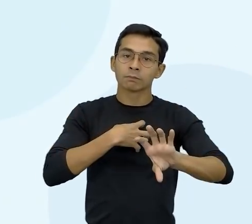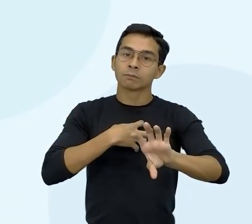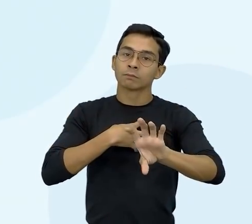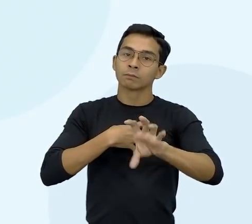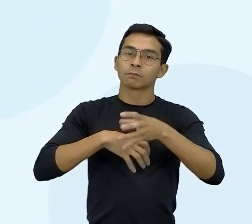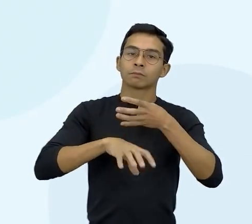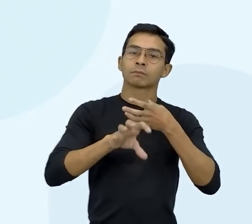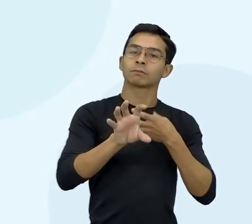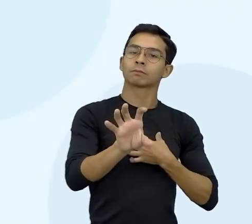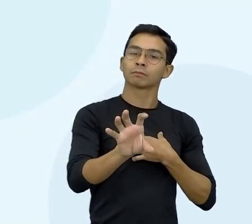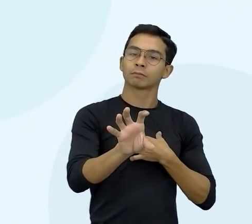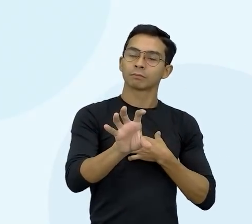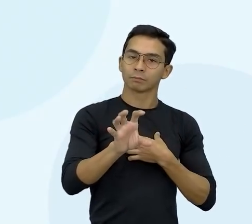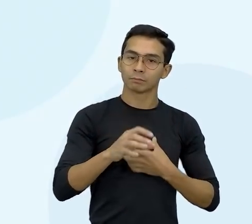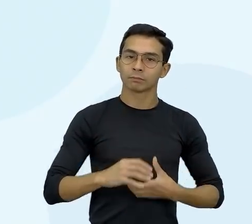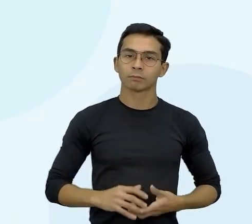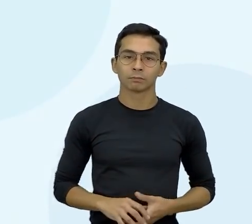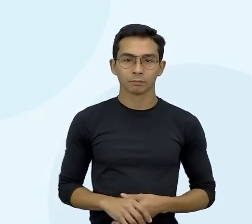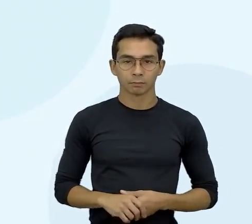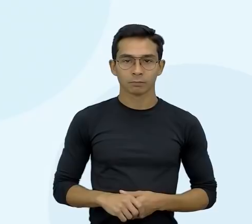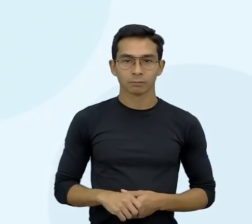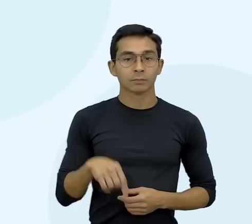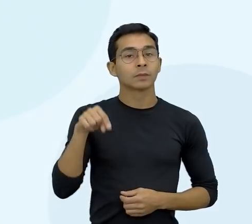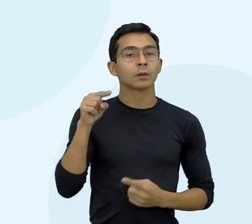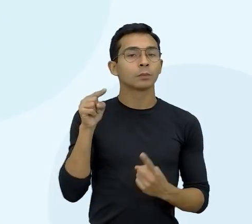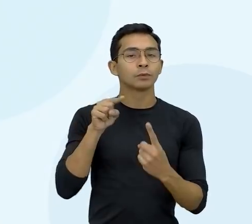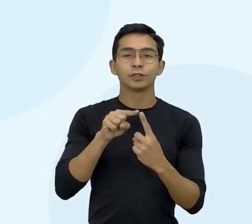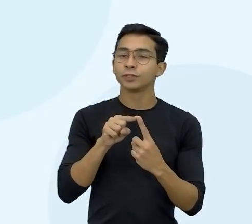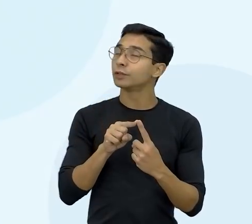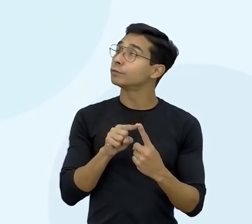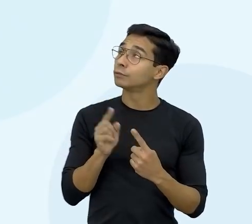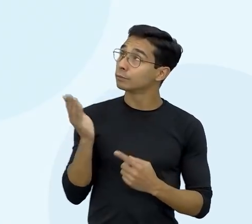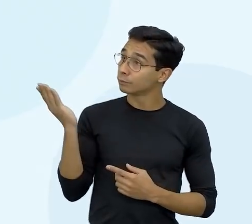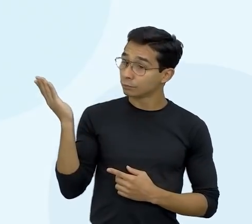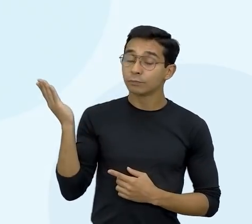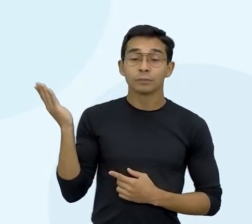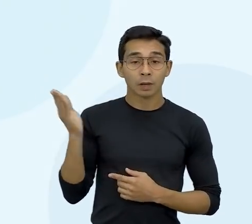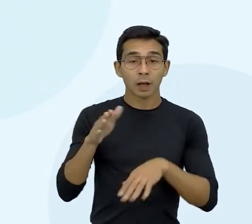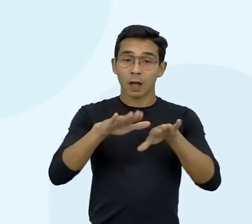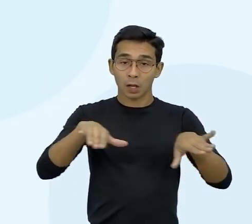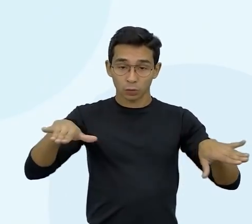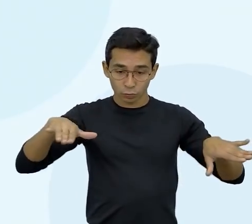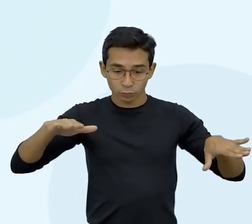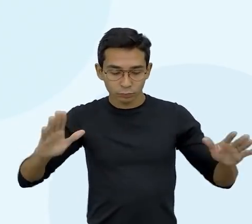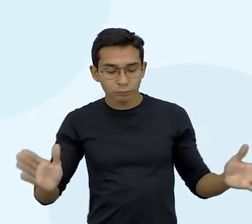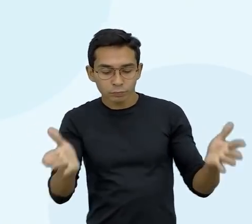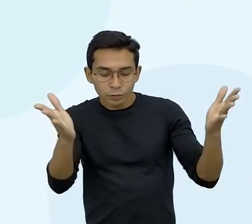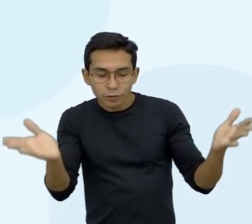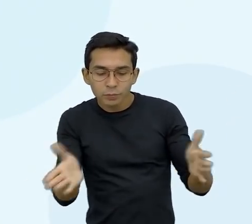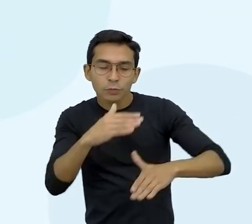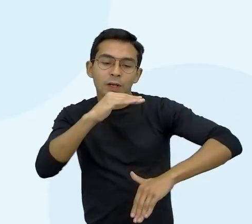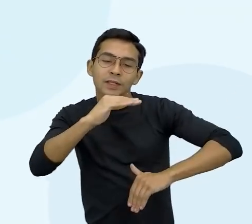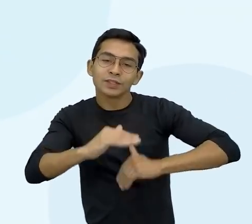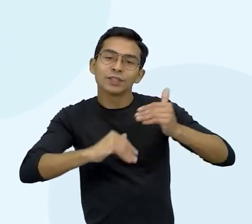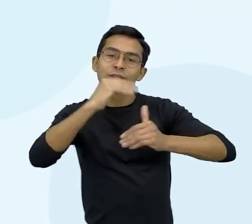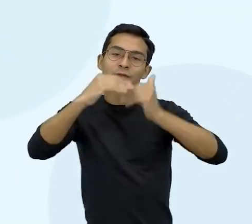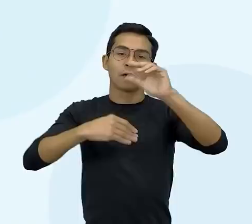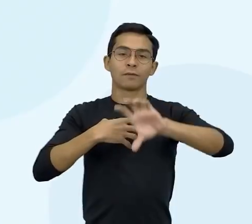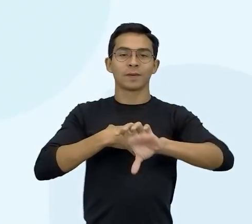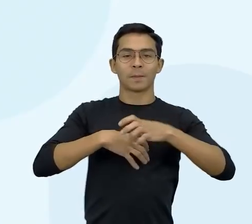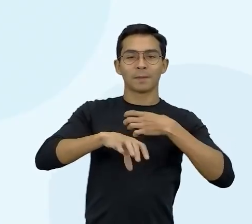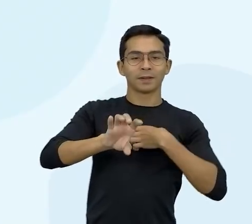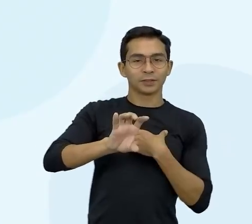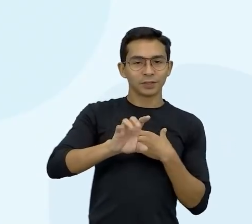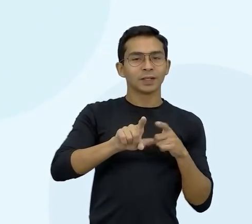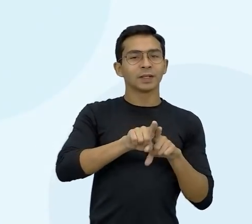falando sobre empatia. O objetivo dessa unidade é desenvolver nos estudantes a habilidade de ter empatia e demonstrar